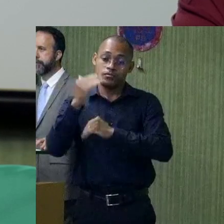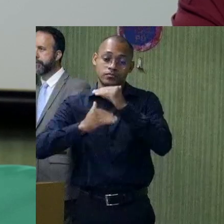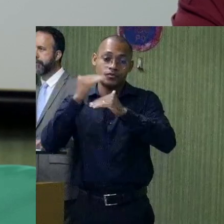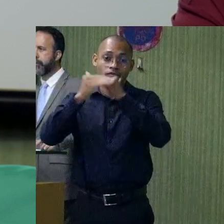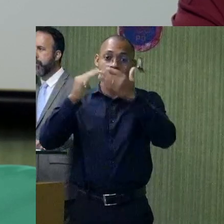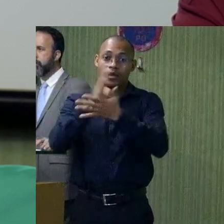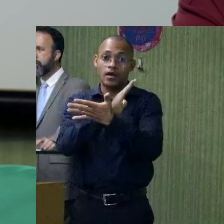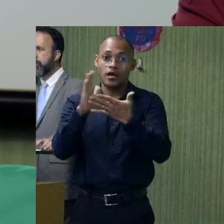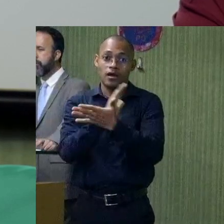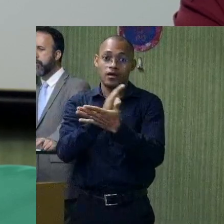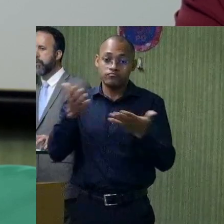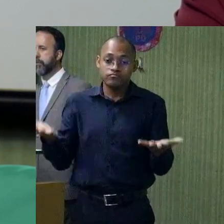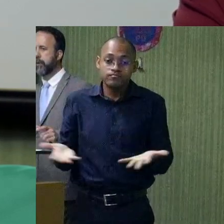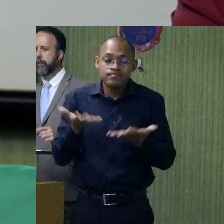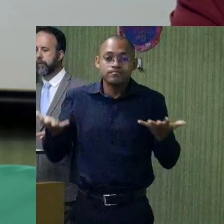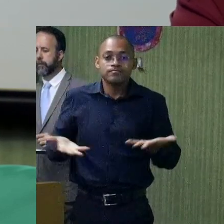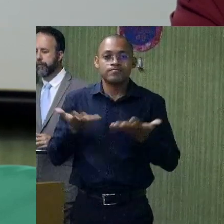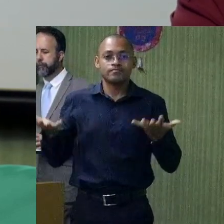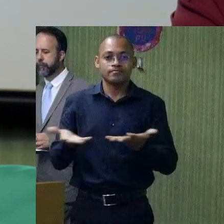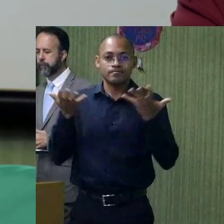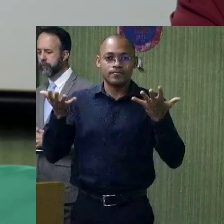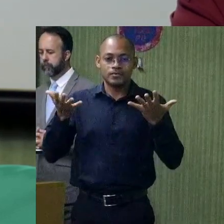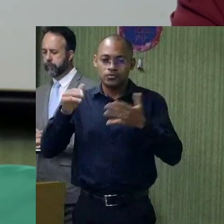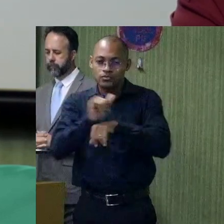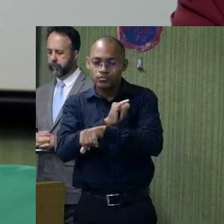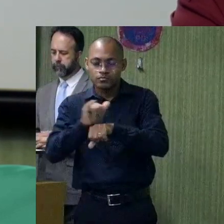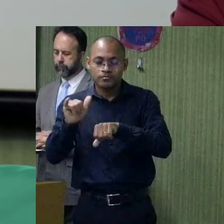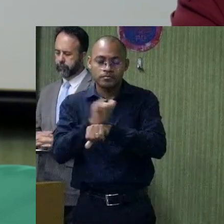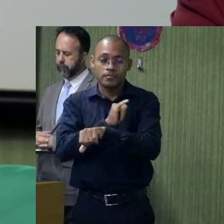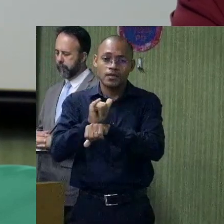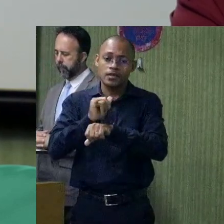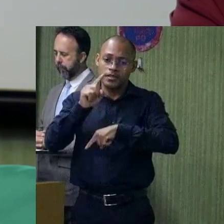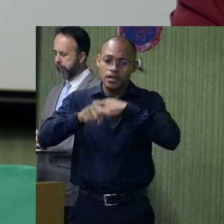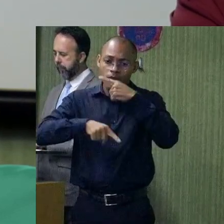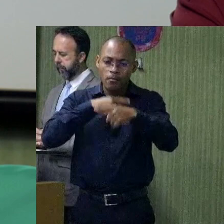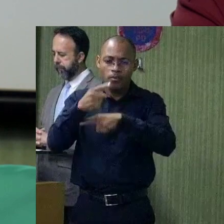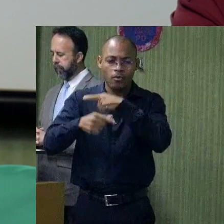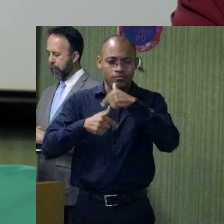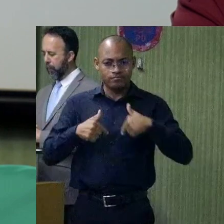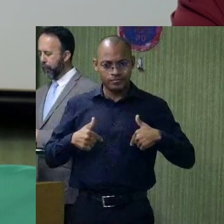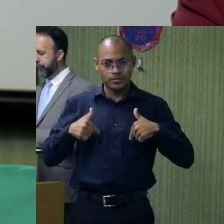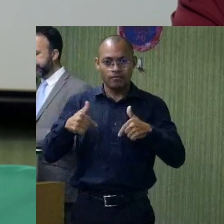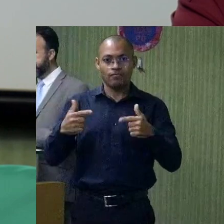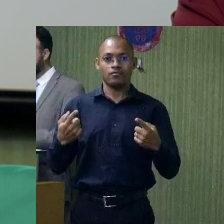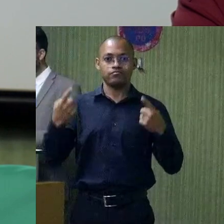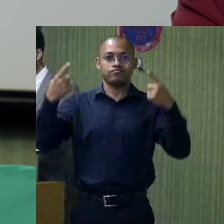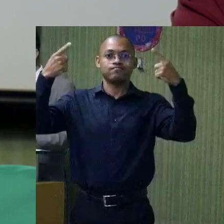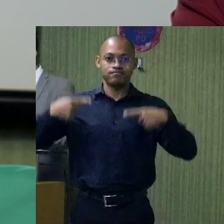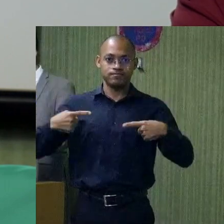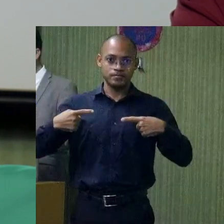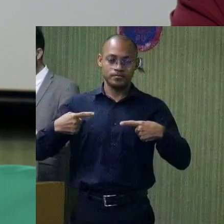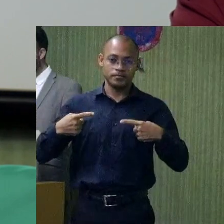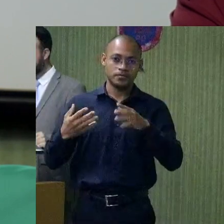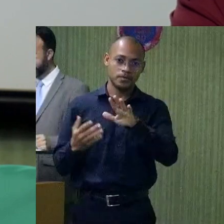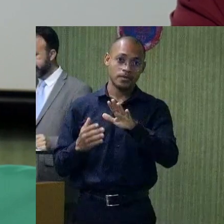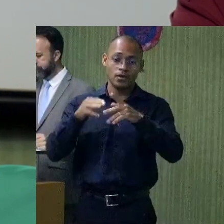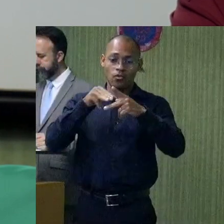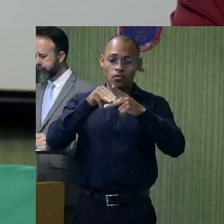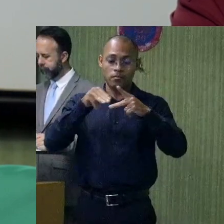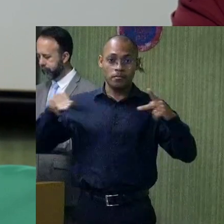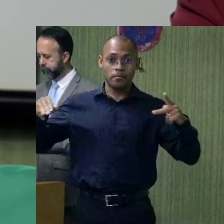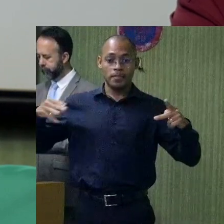alguma inici iniciativa estratégica após os desafios enfrentados o MP